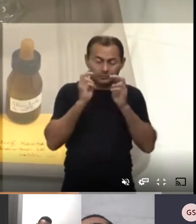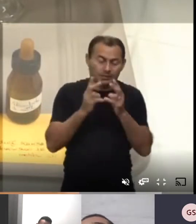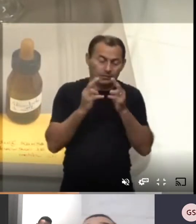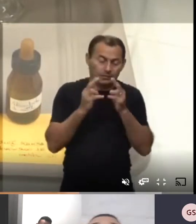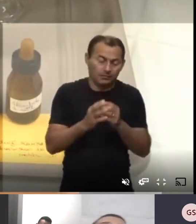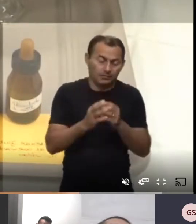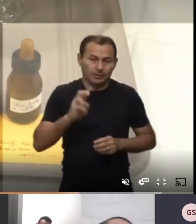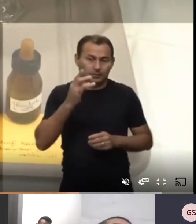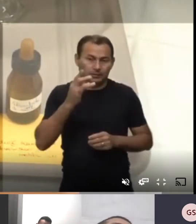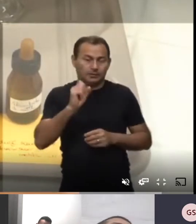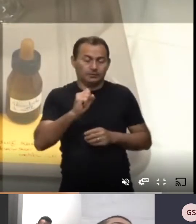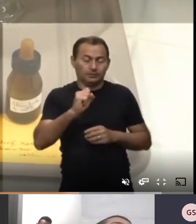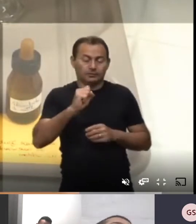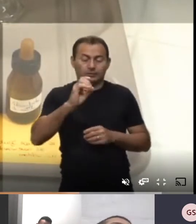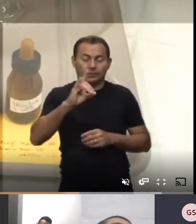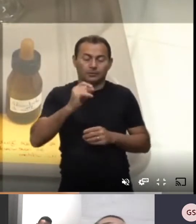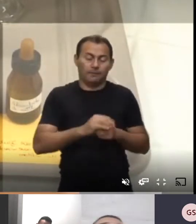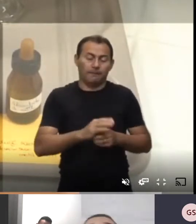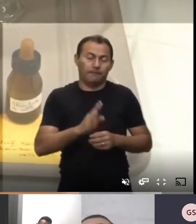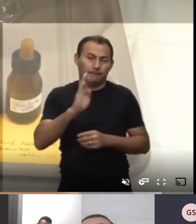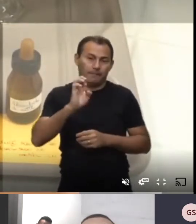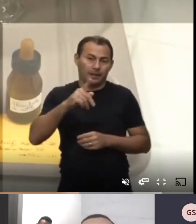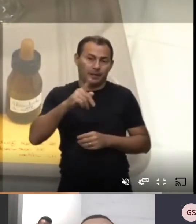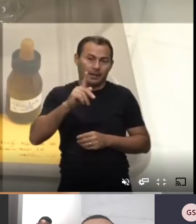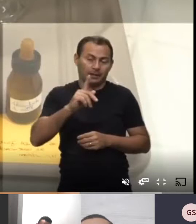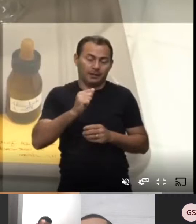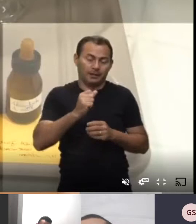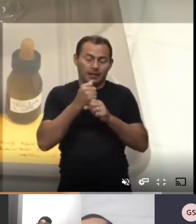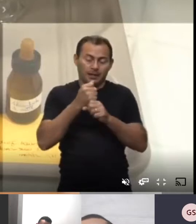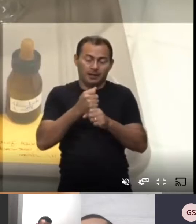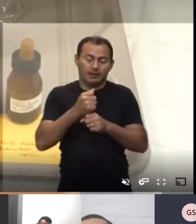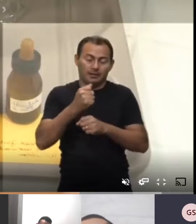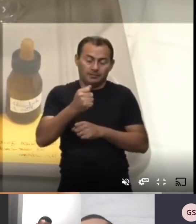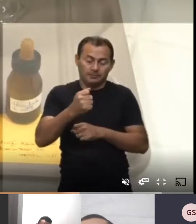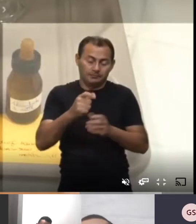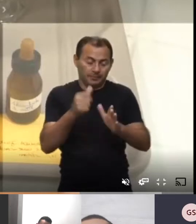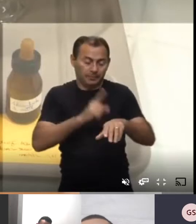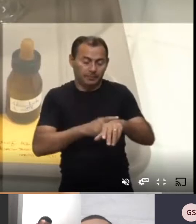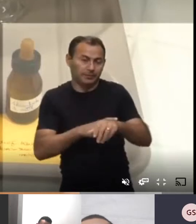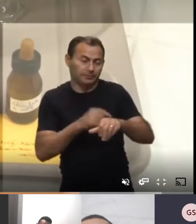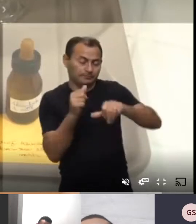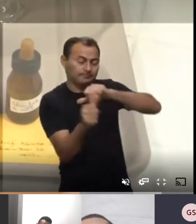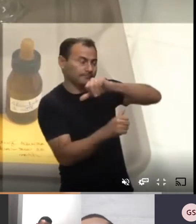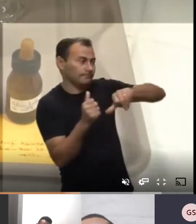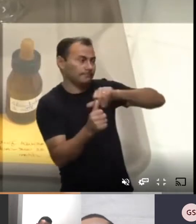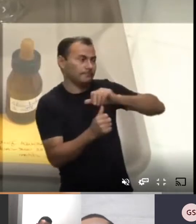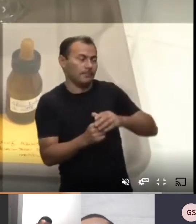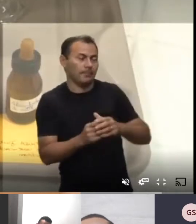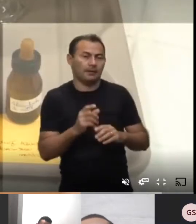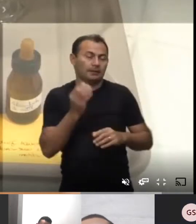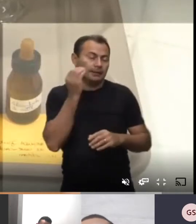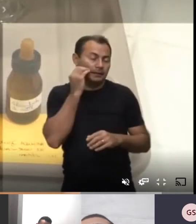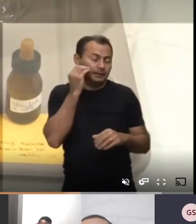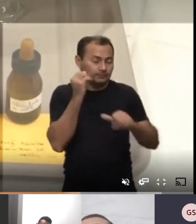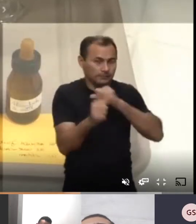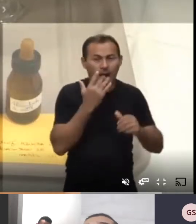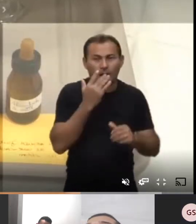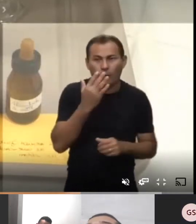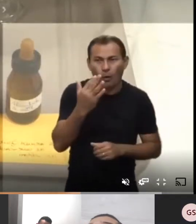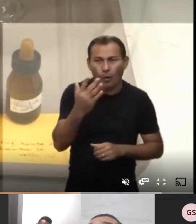cor muda. Então, faz a mesma coisa com a fenolftaleína. Muda um pouco a cor, mas a cor já volta,